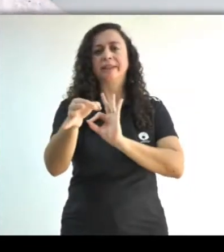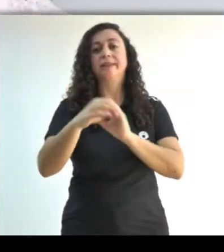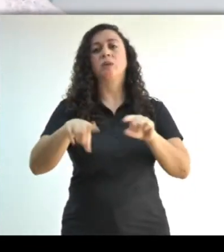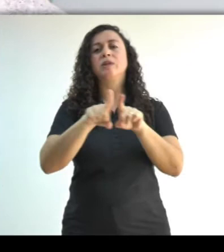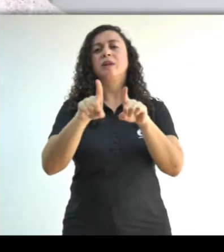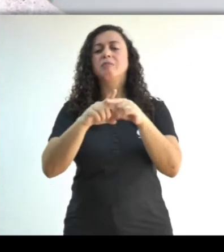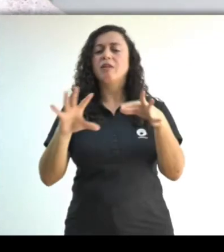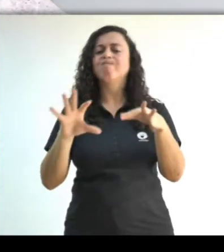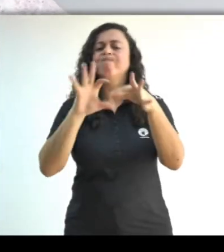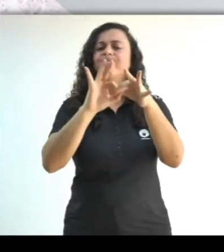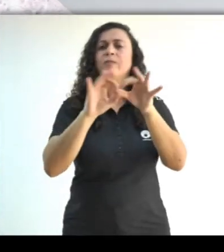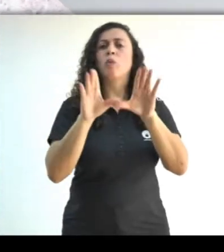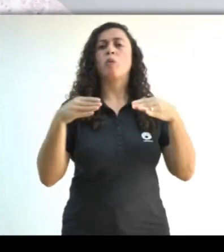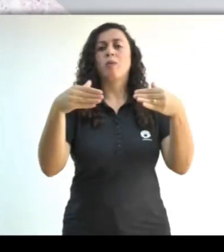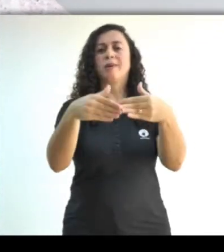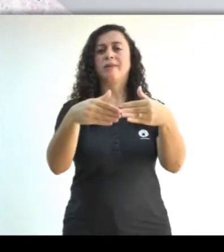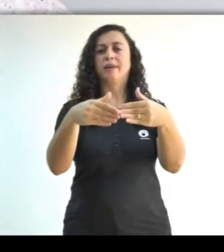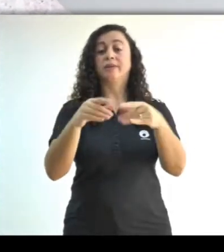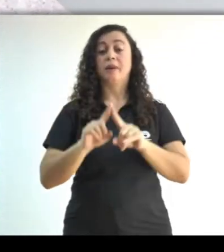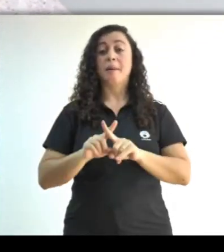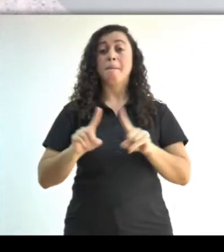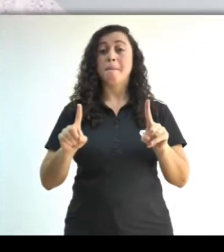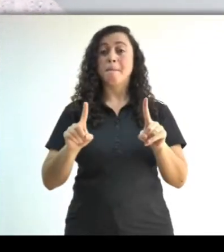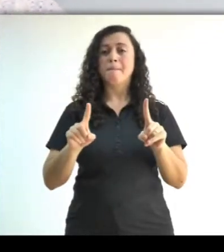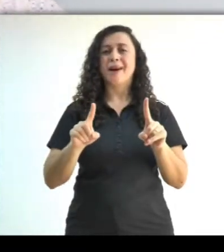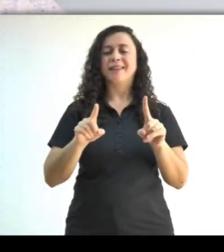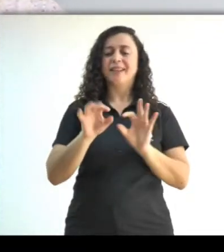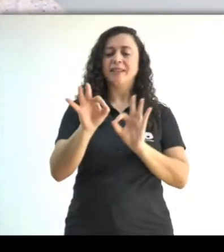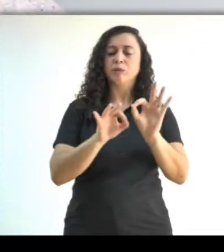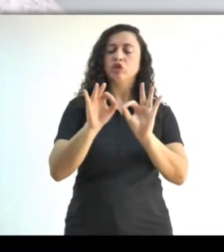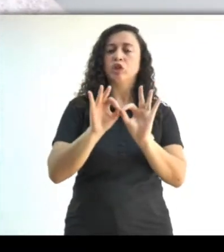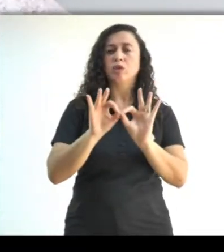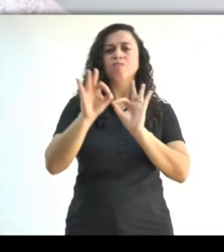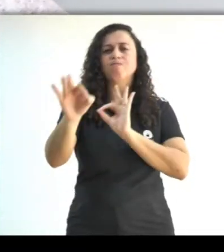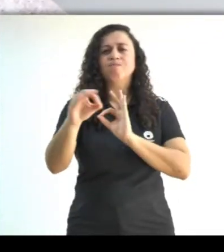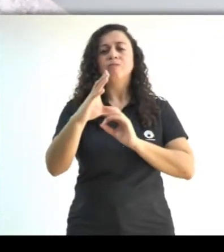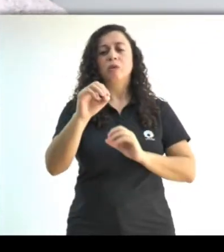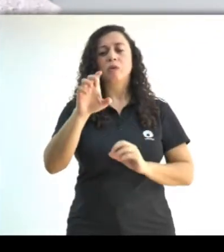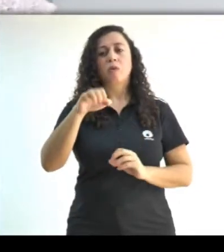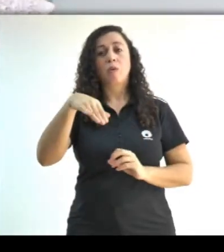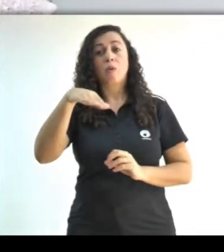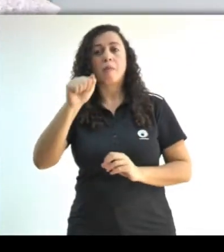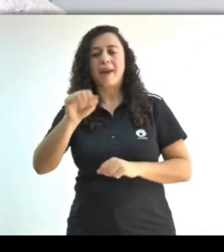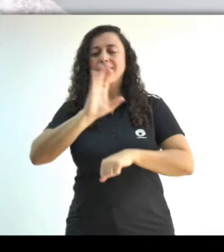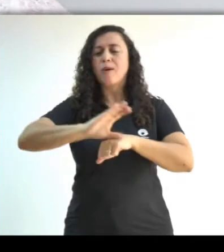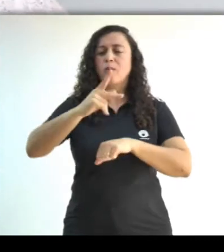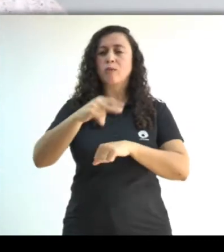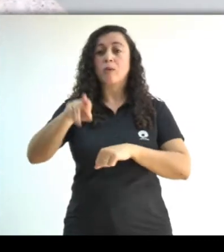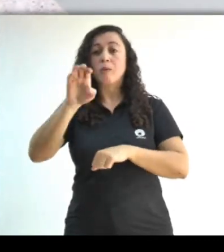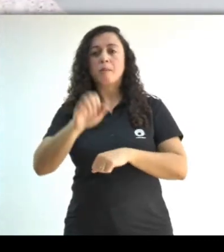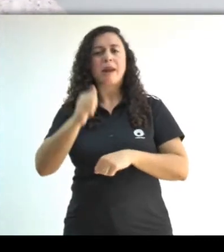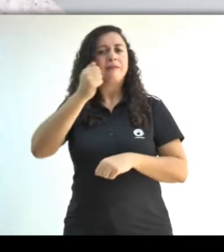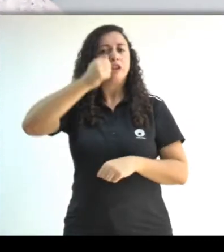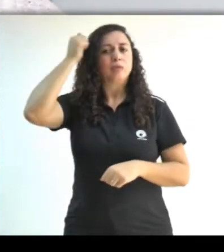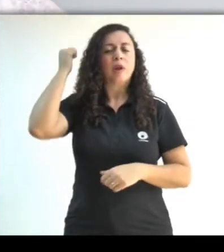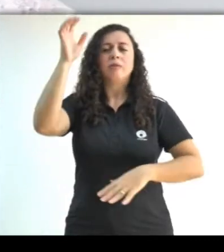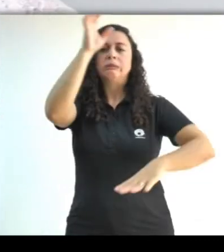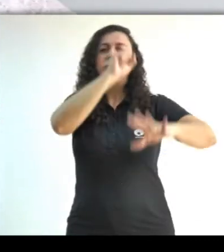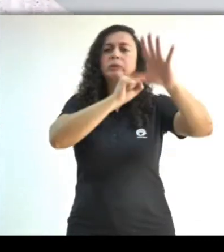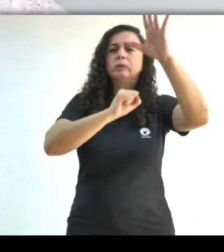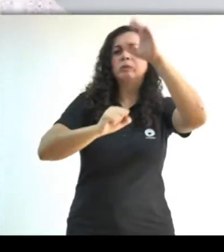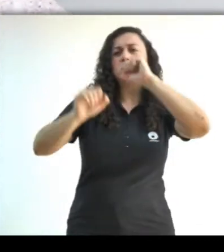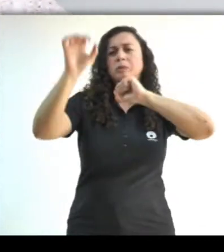assuntos comunitários. Mas, no projeto do Colmeia, cursinho pré-vestibular, eu fui